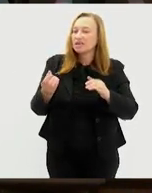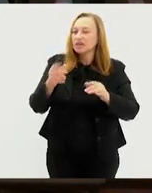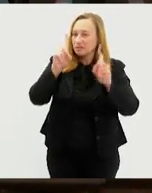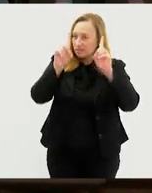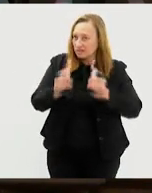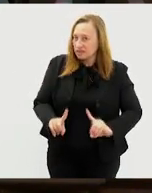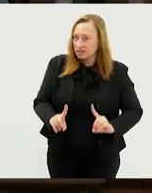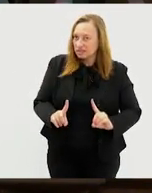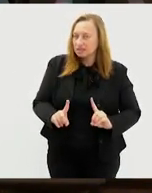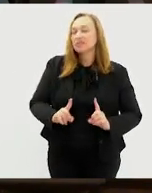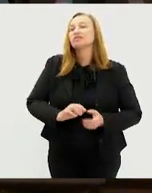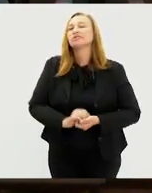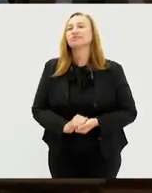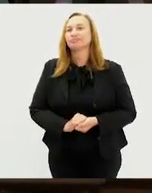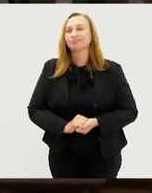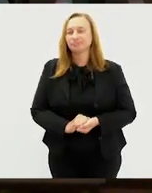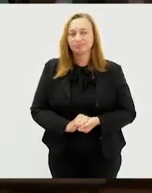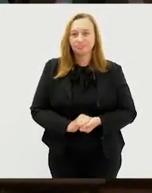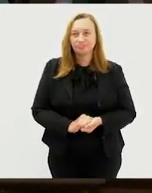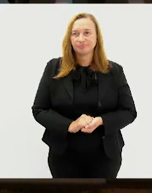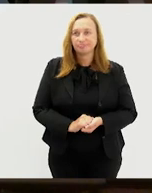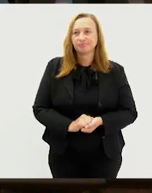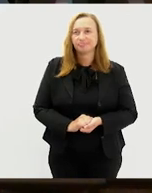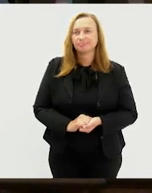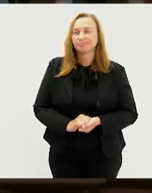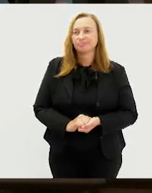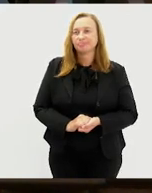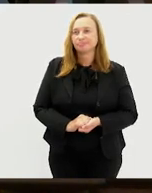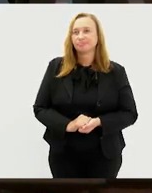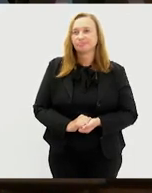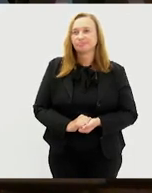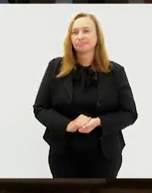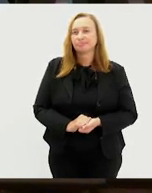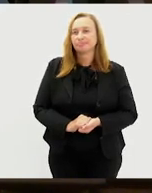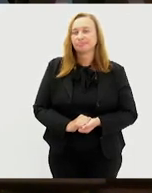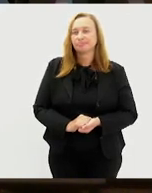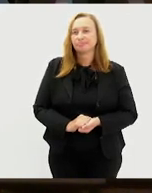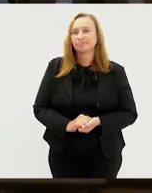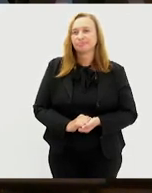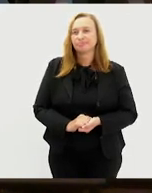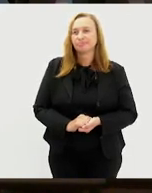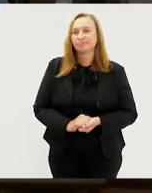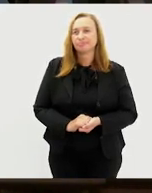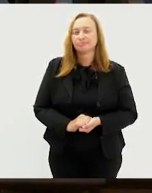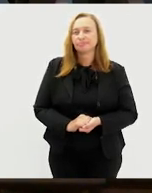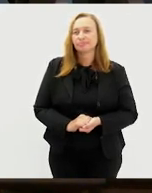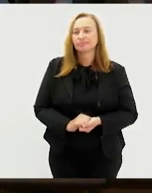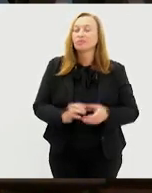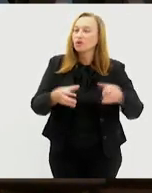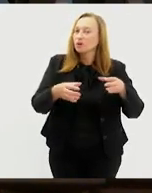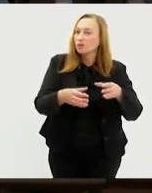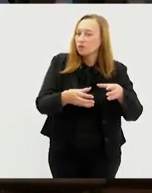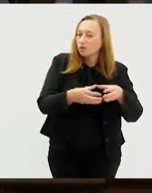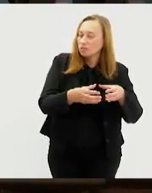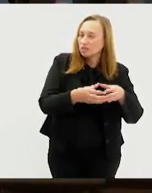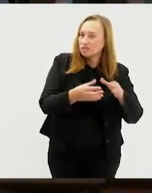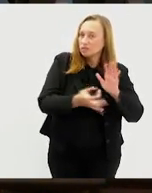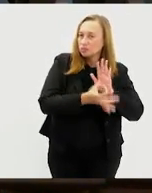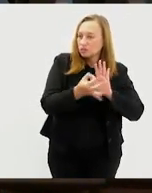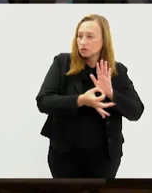Ou seja pessoas com necessidades especiais pendente pareceres das comissões de